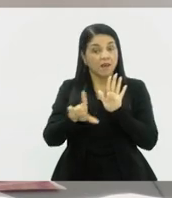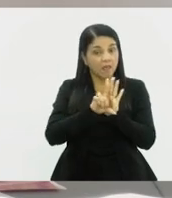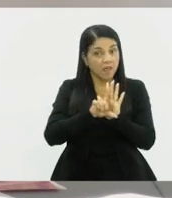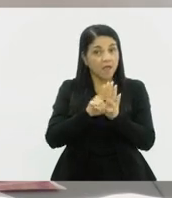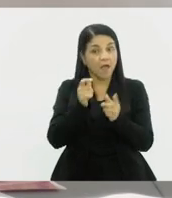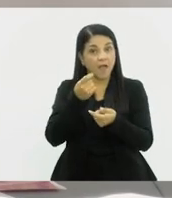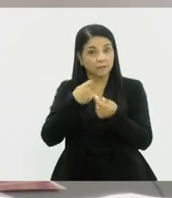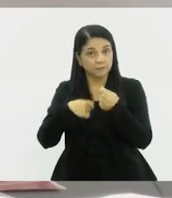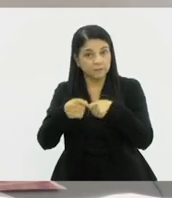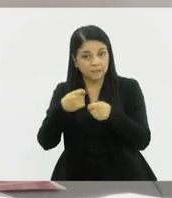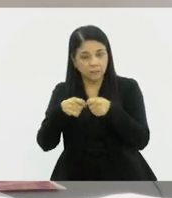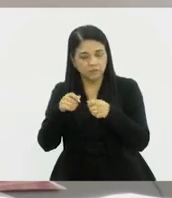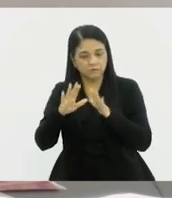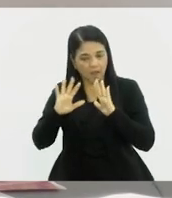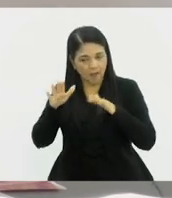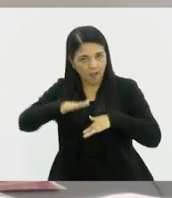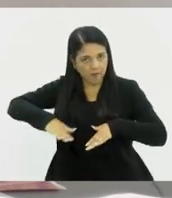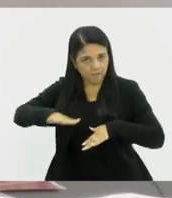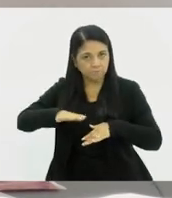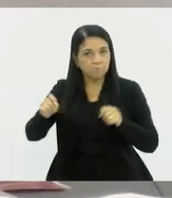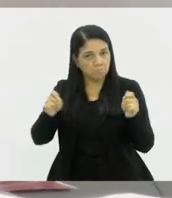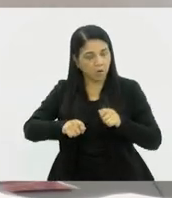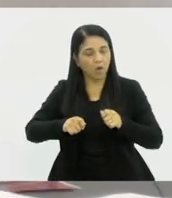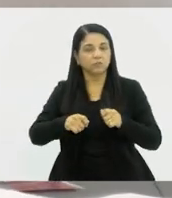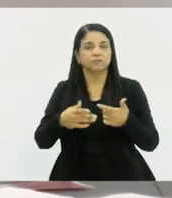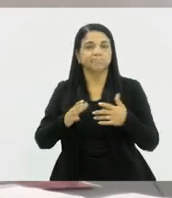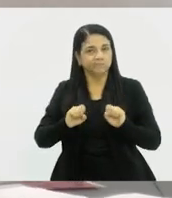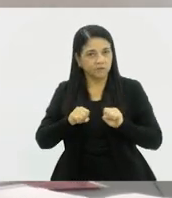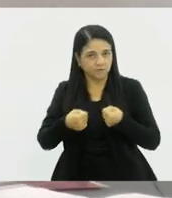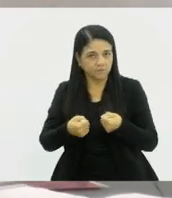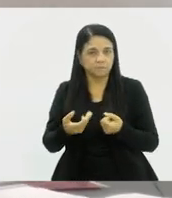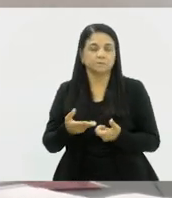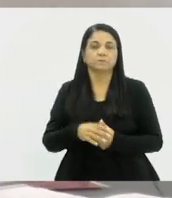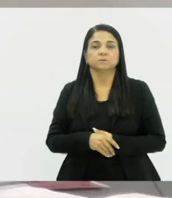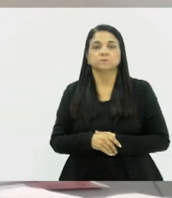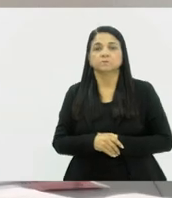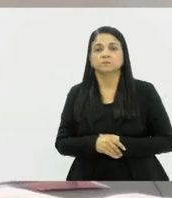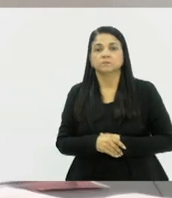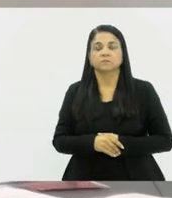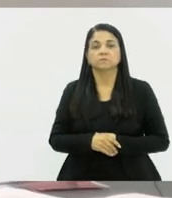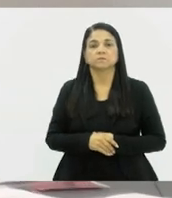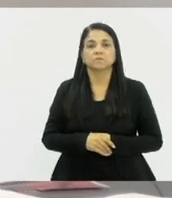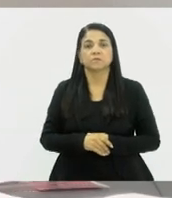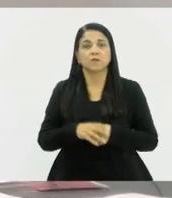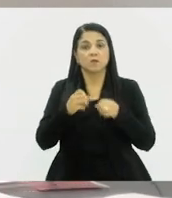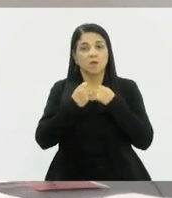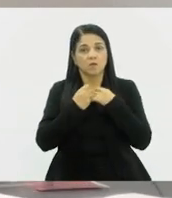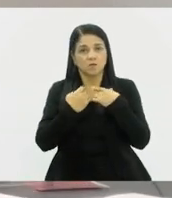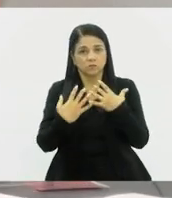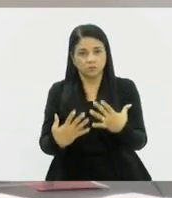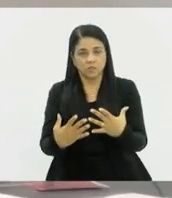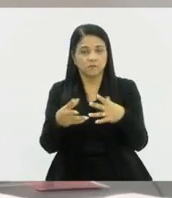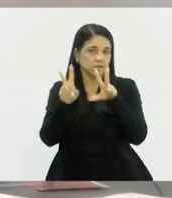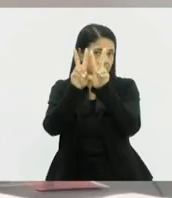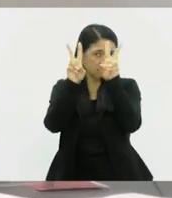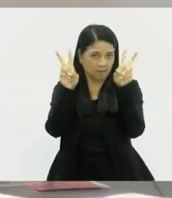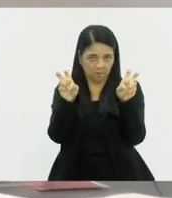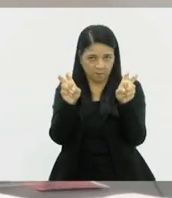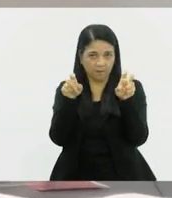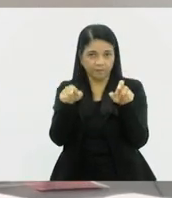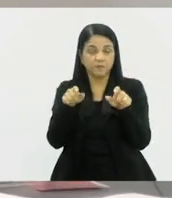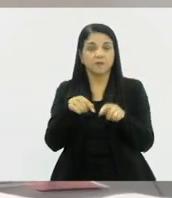gente pode a gente pode legislar a numa das audiências que a gente fez sobre esse tema a